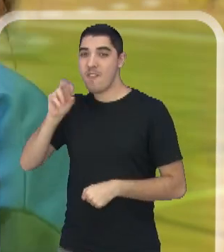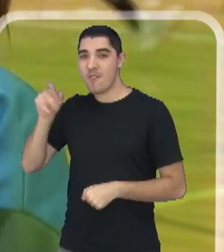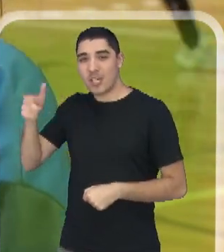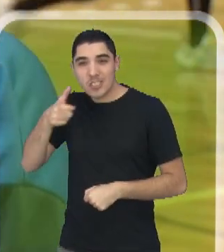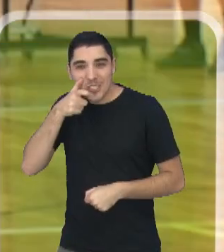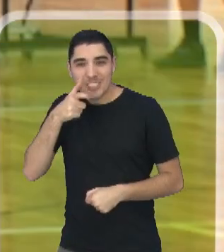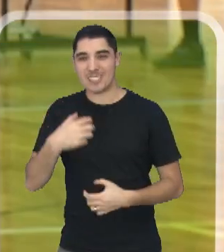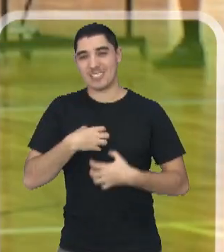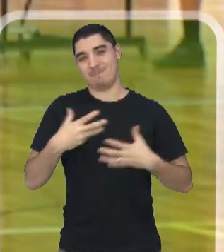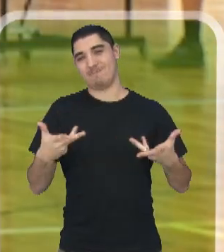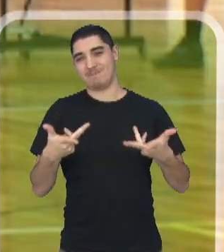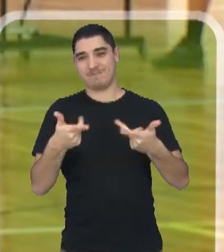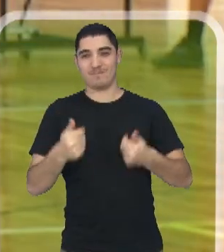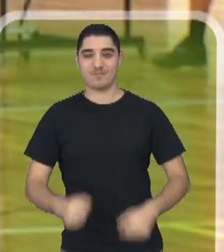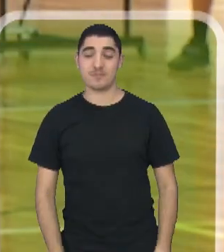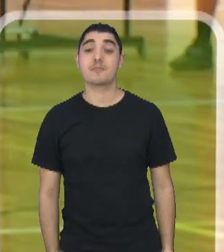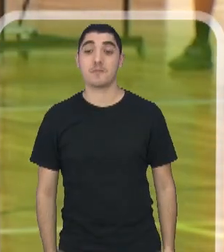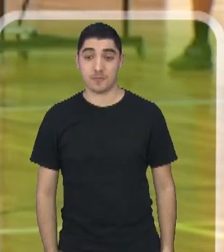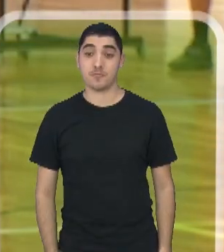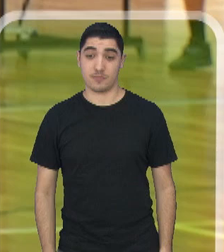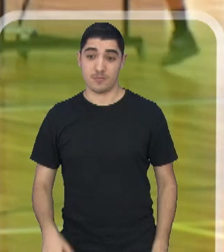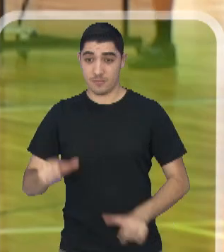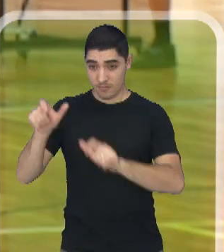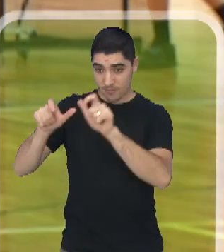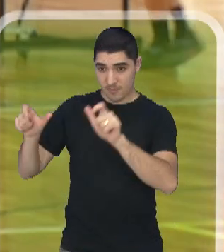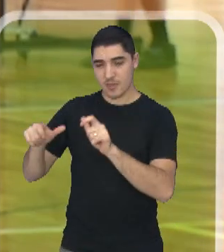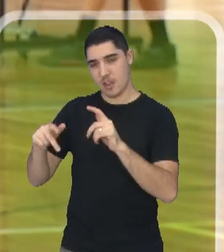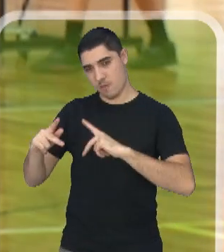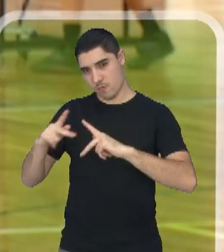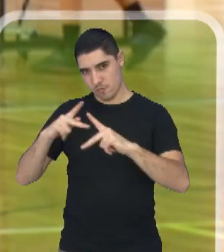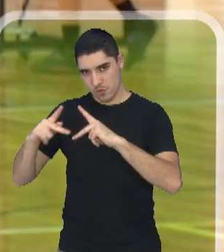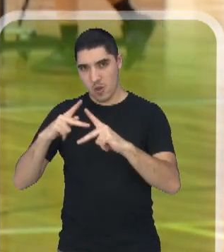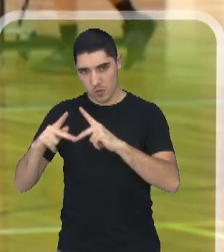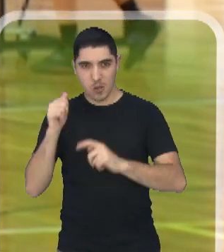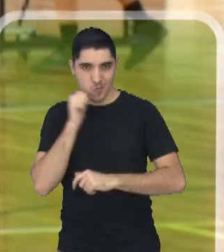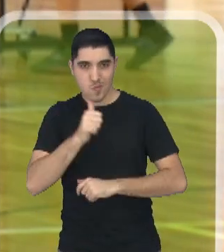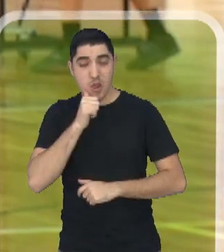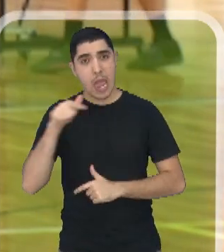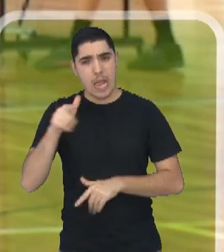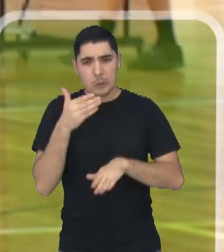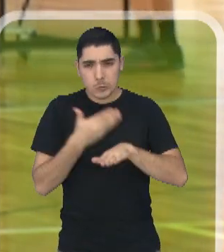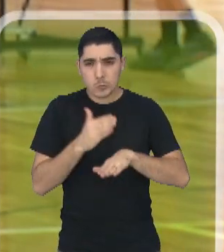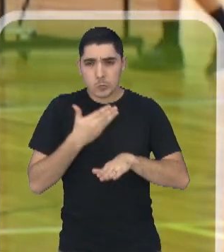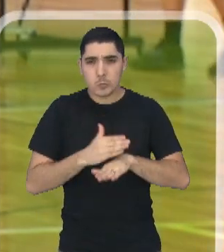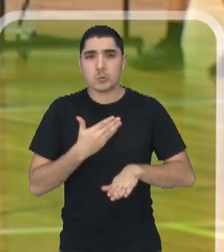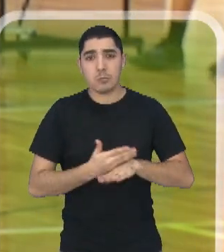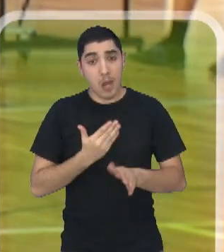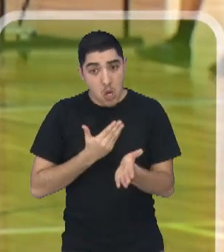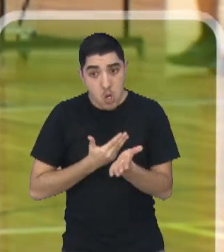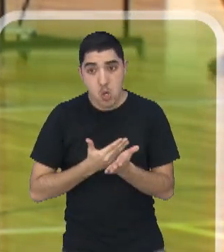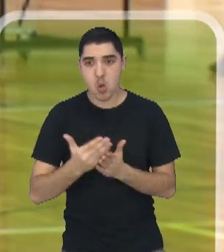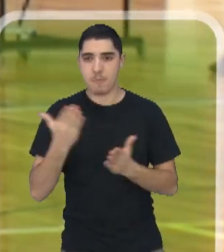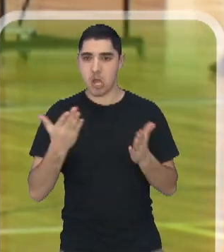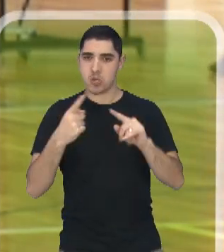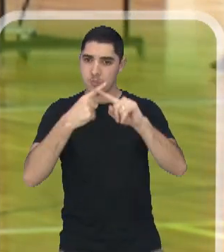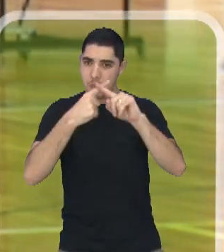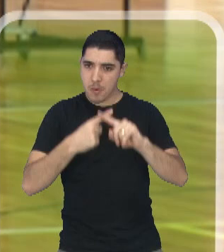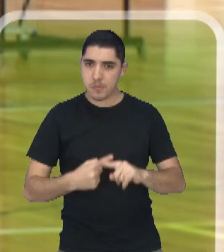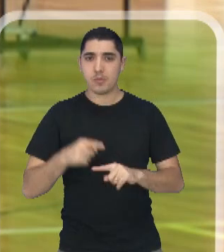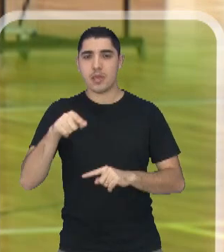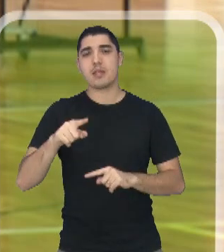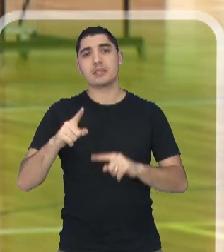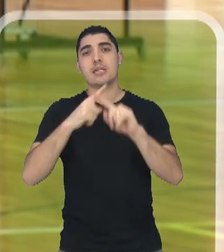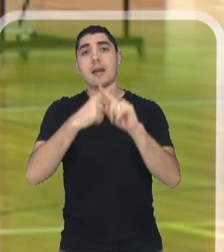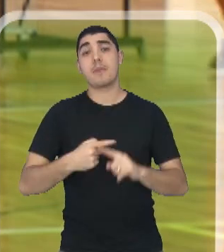incrível. E as atletas do vôlei feminino de São José treinam forte para começar a temporada na disputa dos